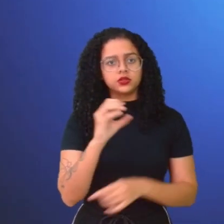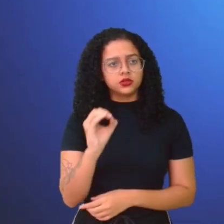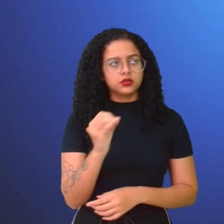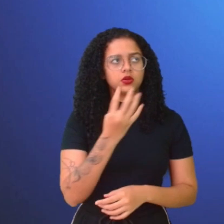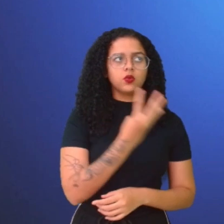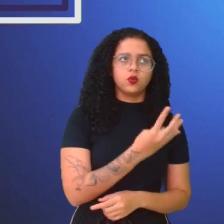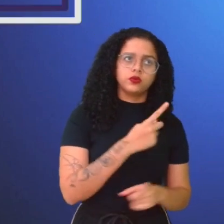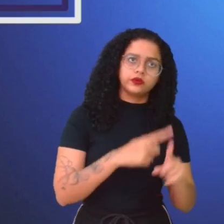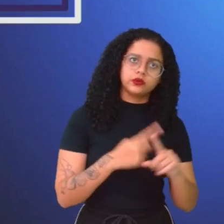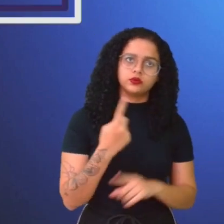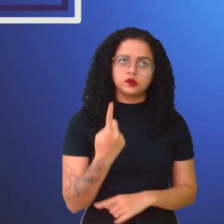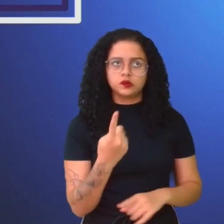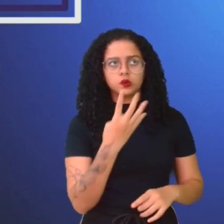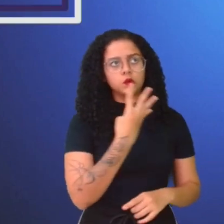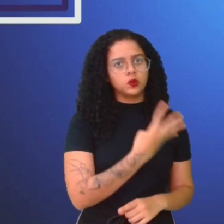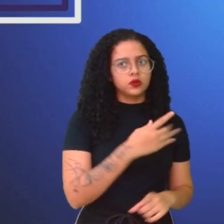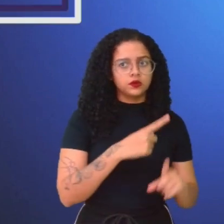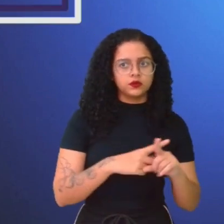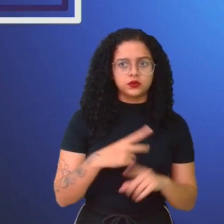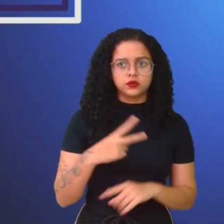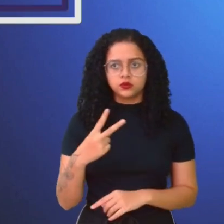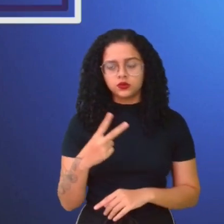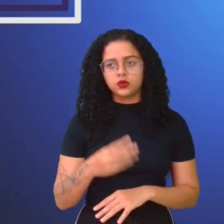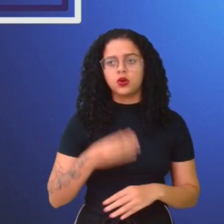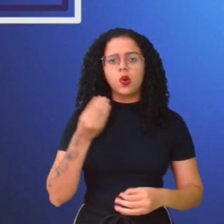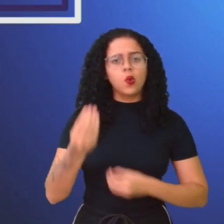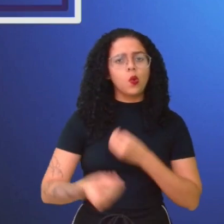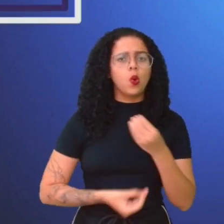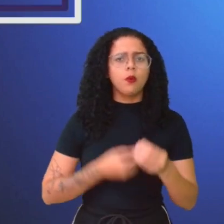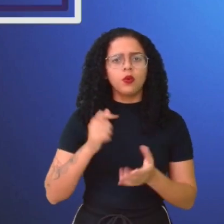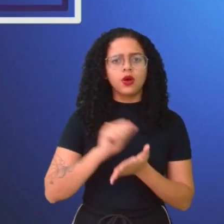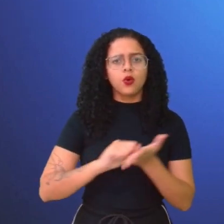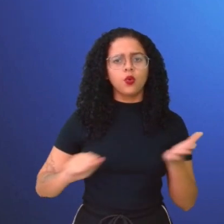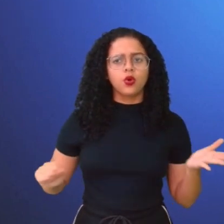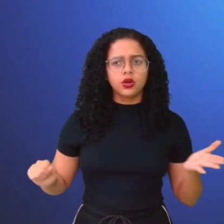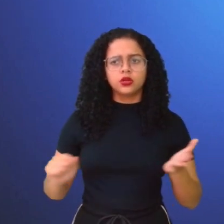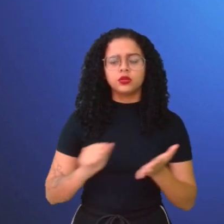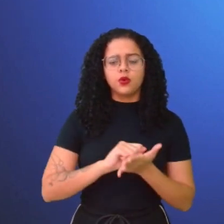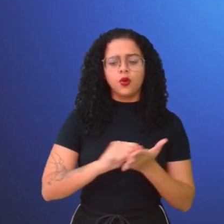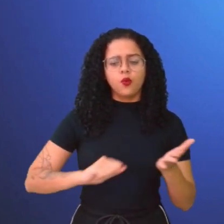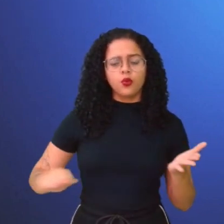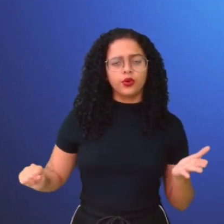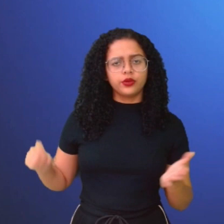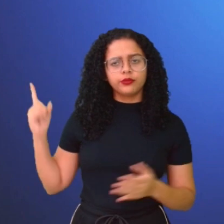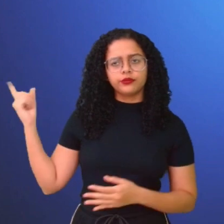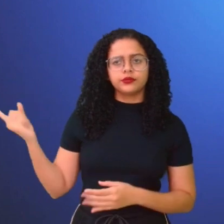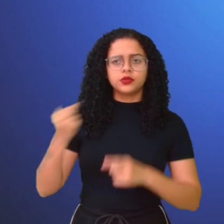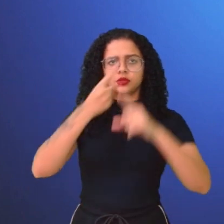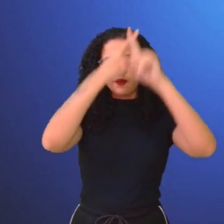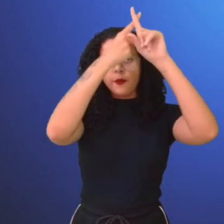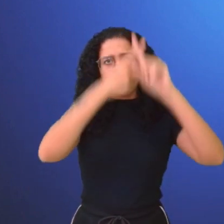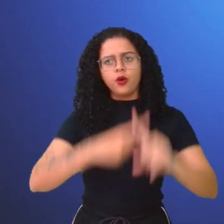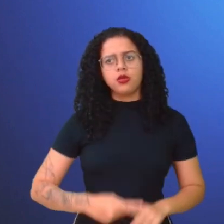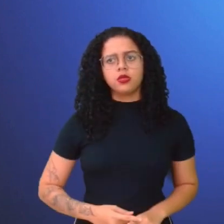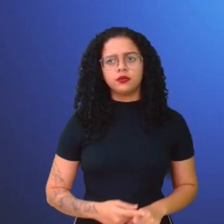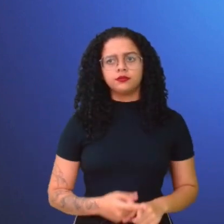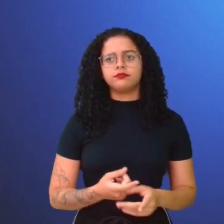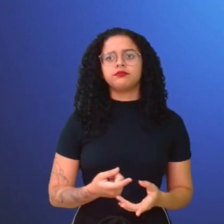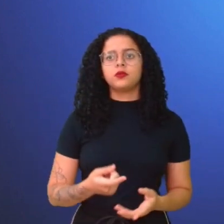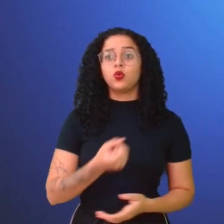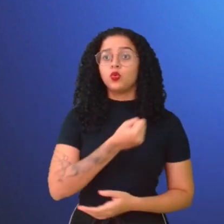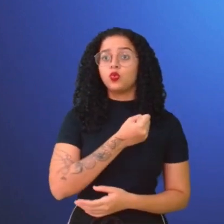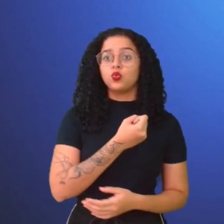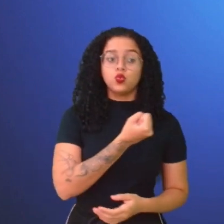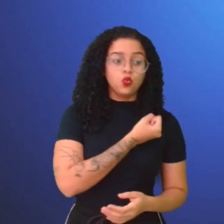1, 4 vezes 2. Então, como é que seria o algoritmo dessa tabuada aí? Então, percebe ali, ó, o número